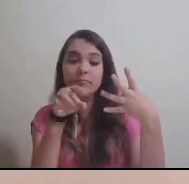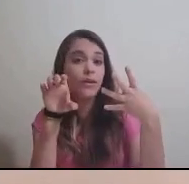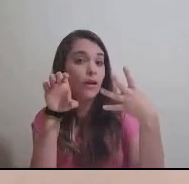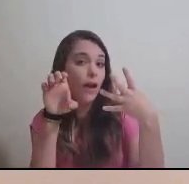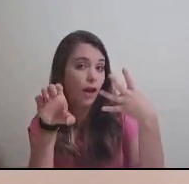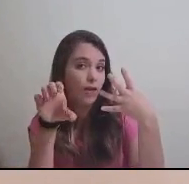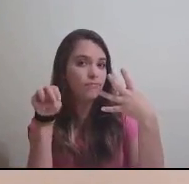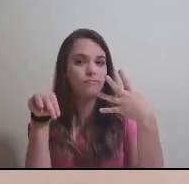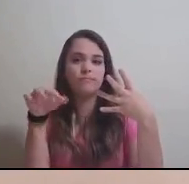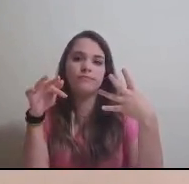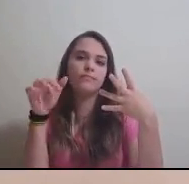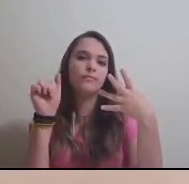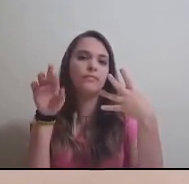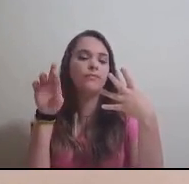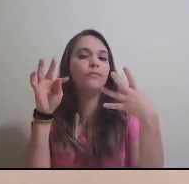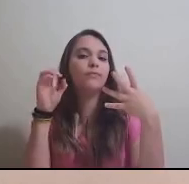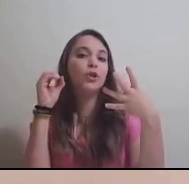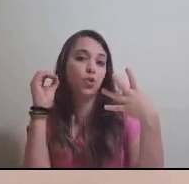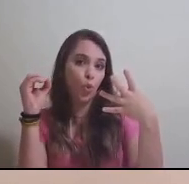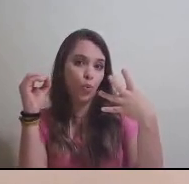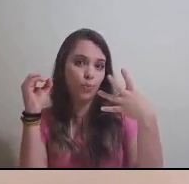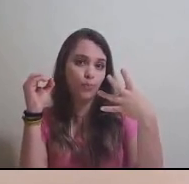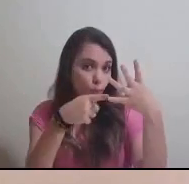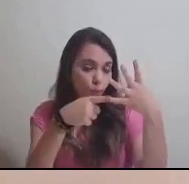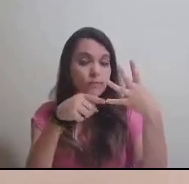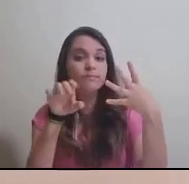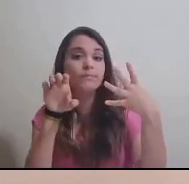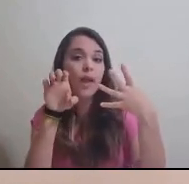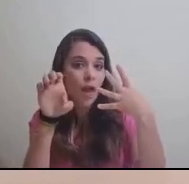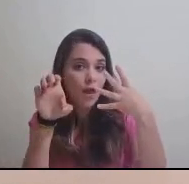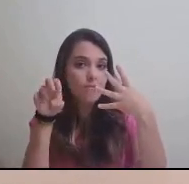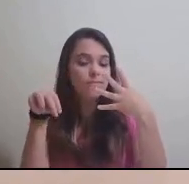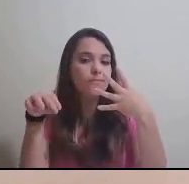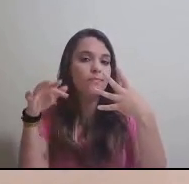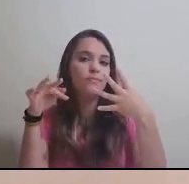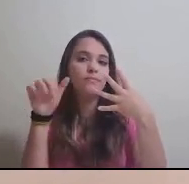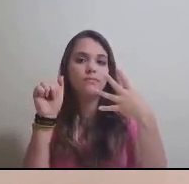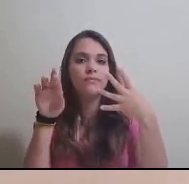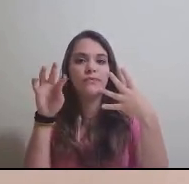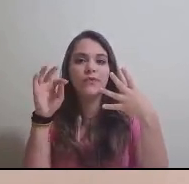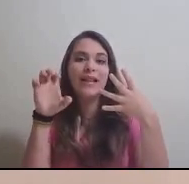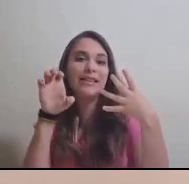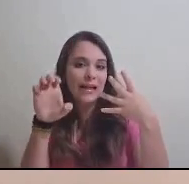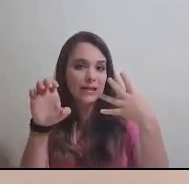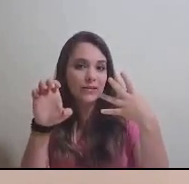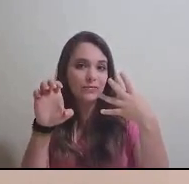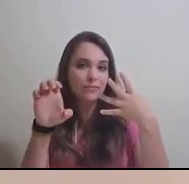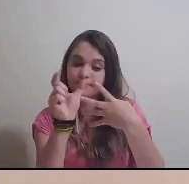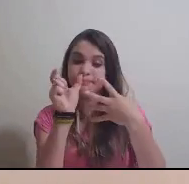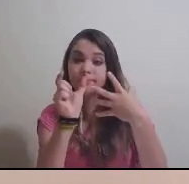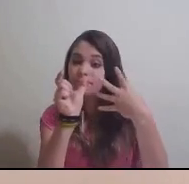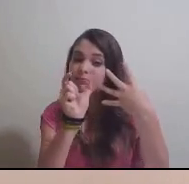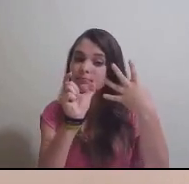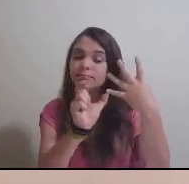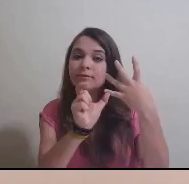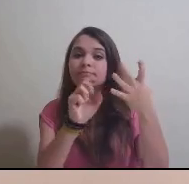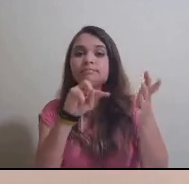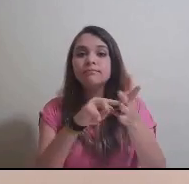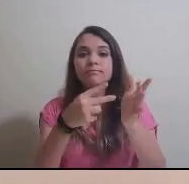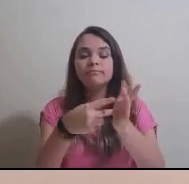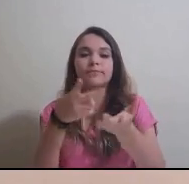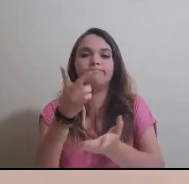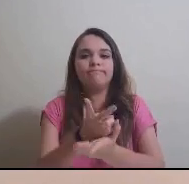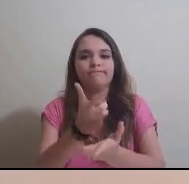é enfarto, começando com E e terminando com O. E a última é enfarte, começando com E e terminando também com